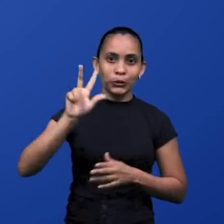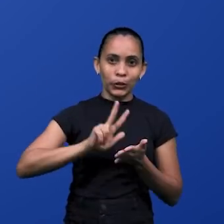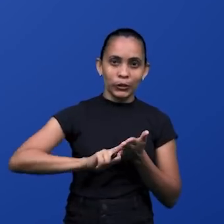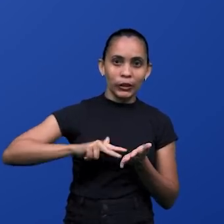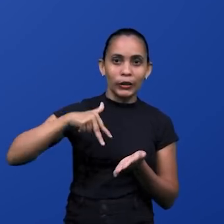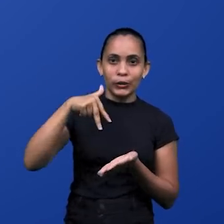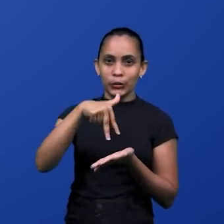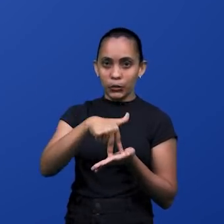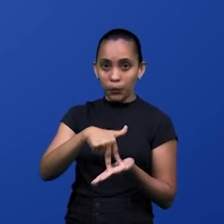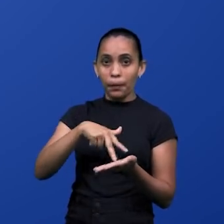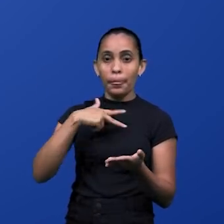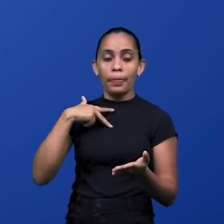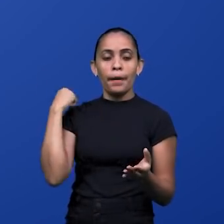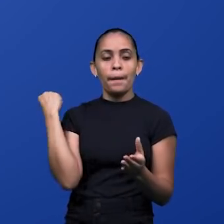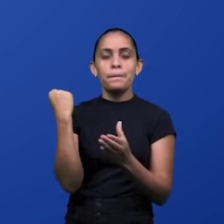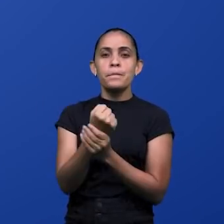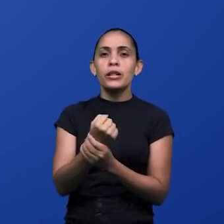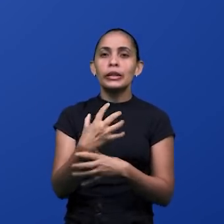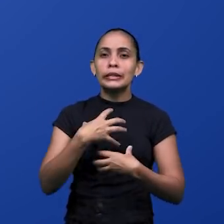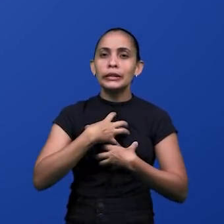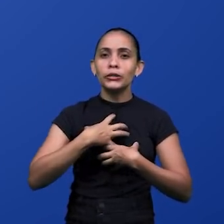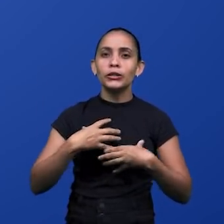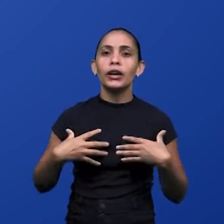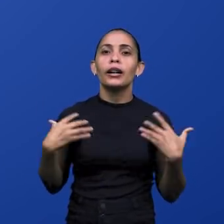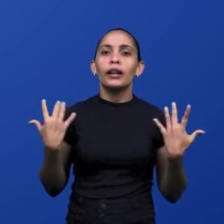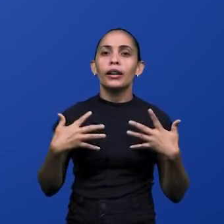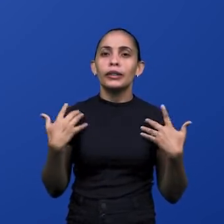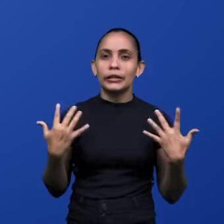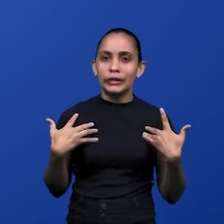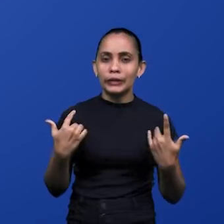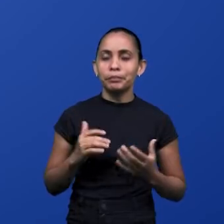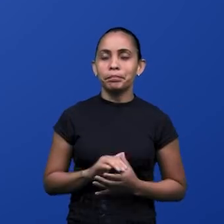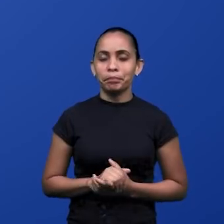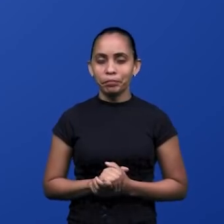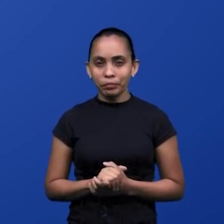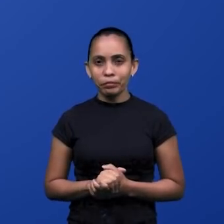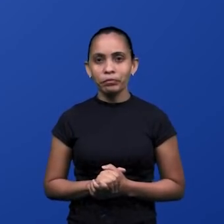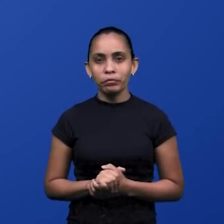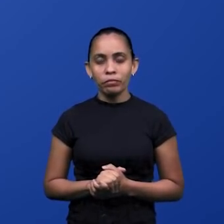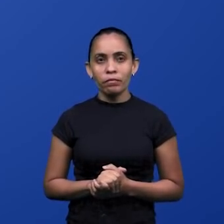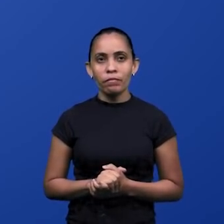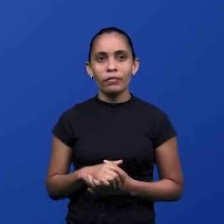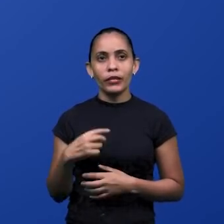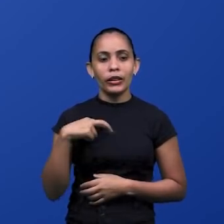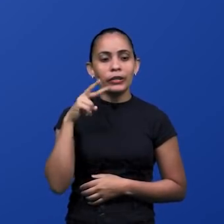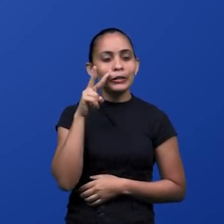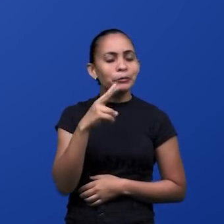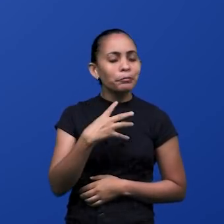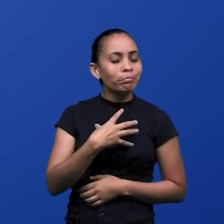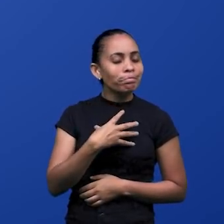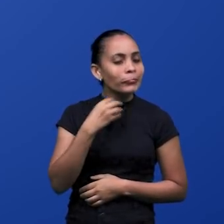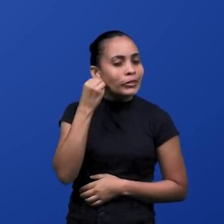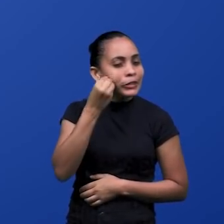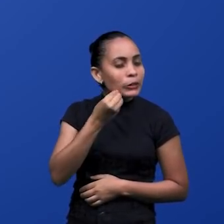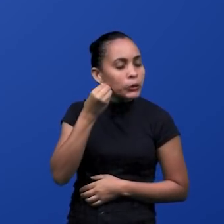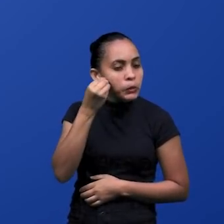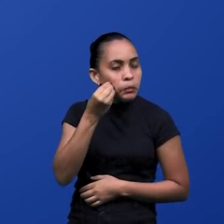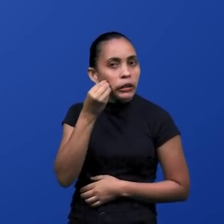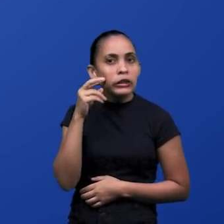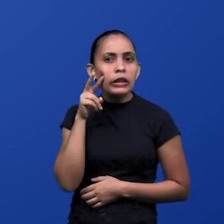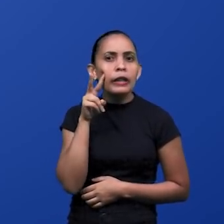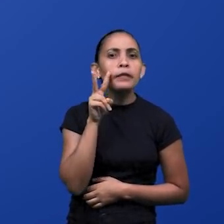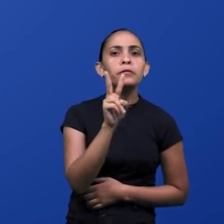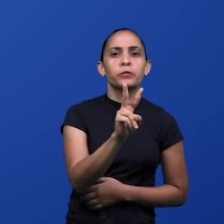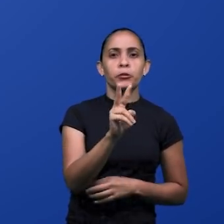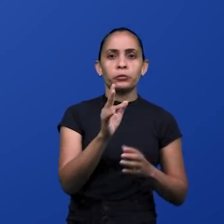ressuscitou. Abraão, ele sentiu alegria e ele viveu a experiência e que